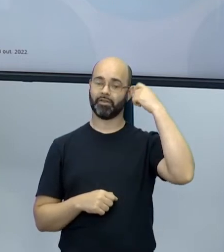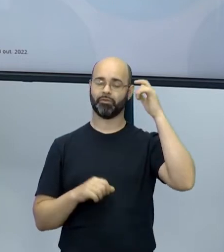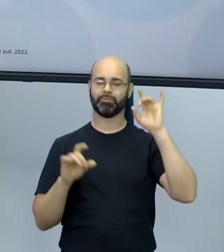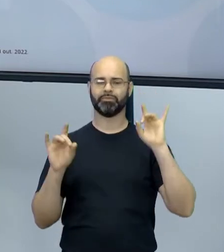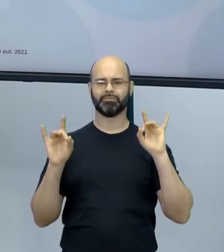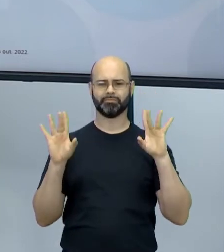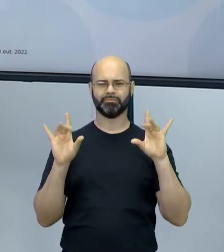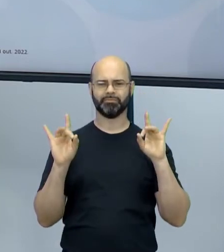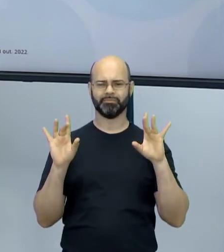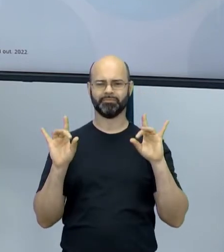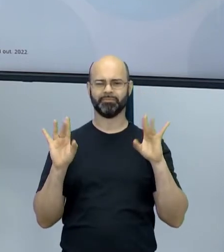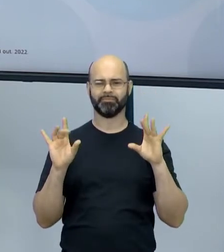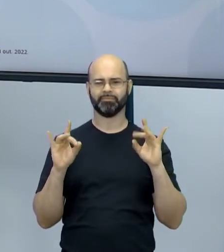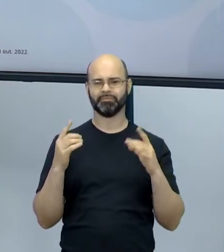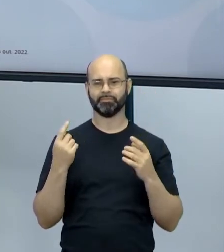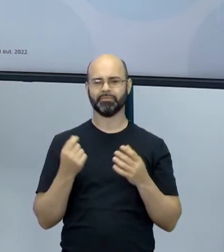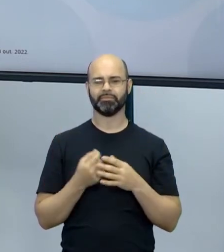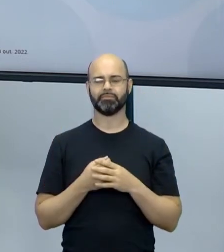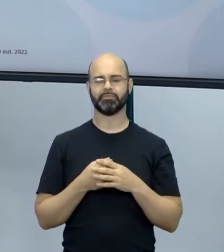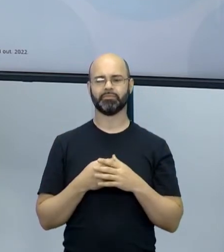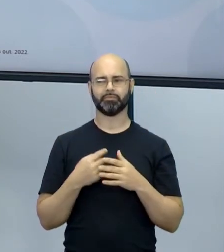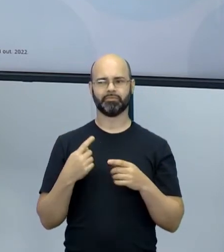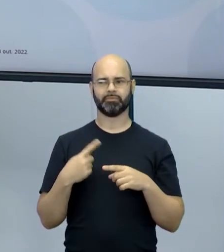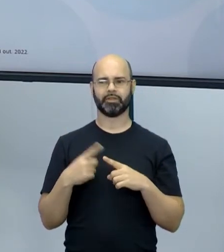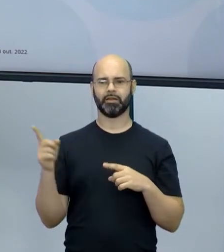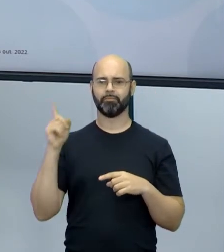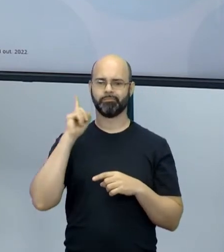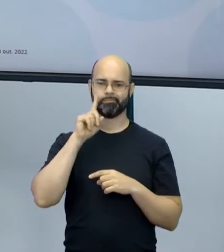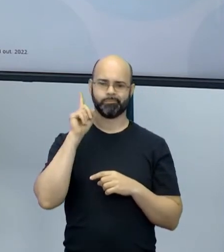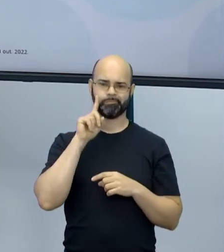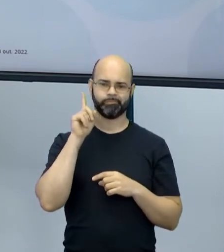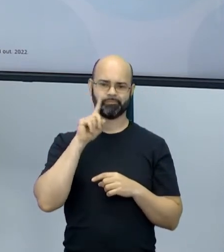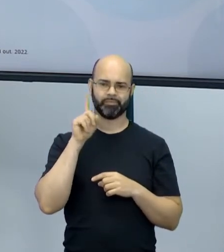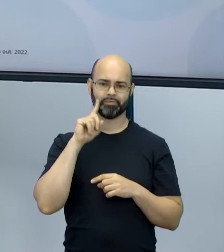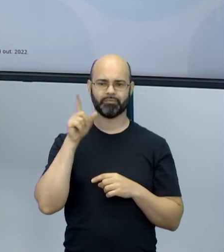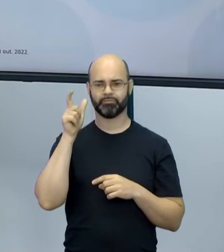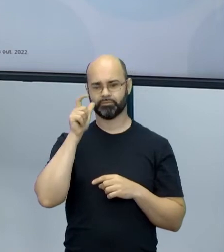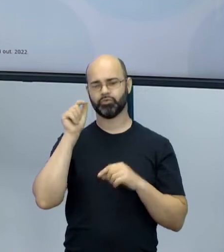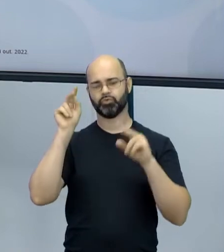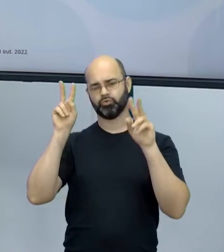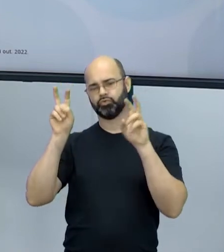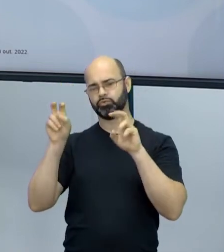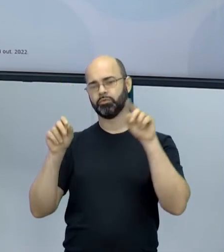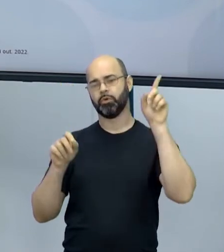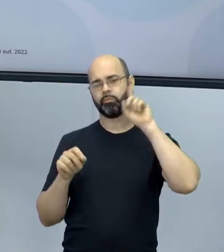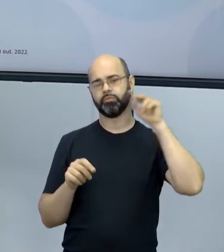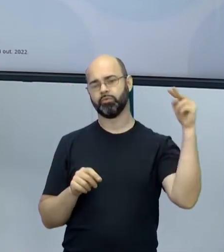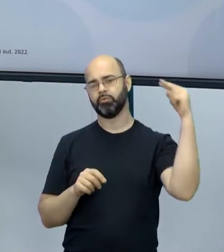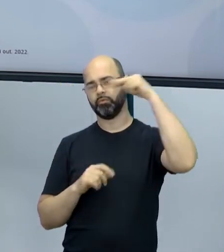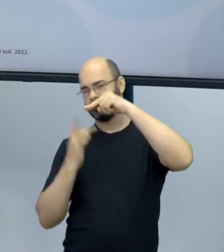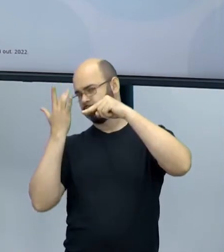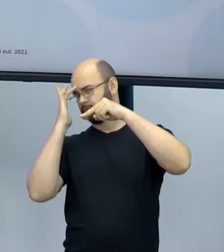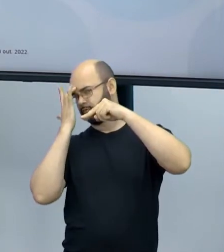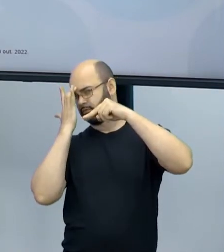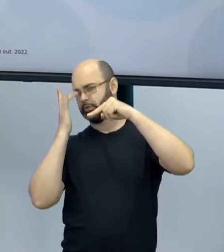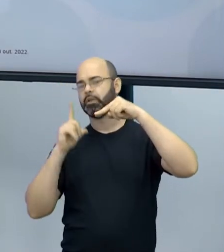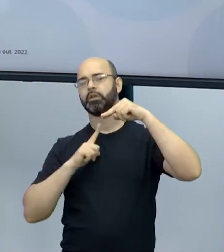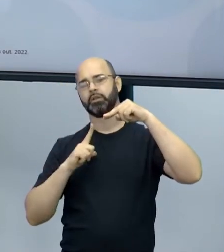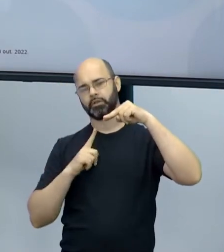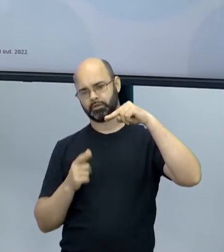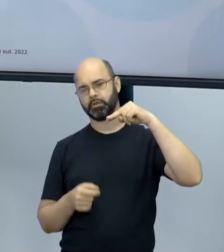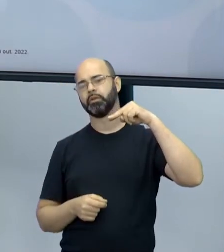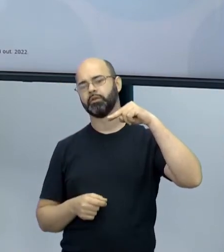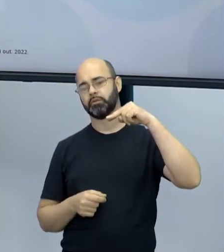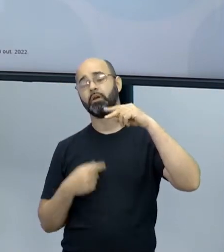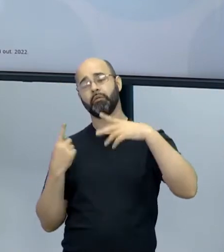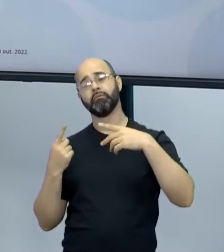especificidades. Tem filme americano, norte-americano, sobre a Índia. É uma visão que o americano tem da Índia. Às vezes